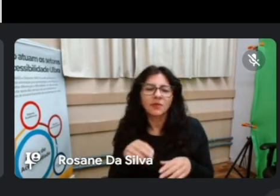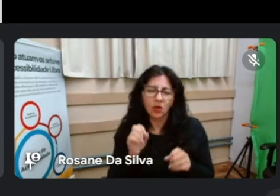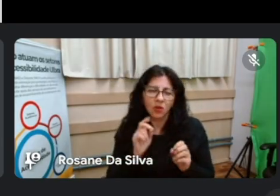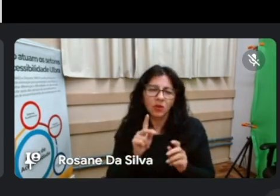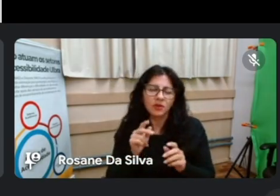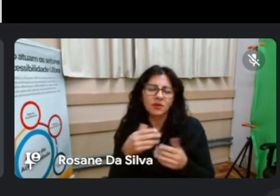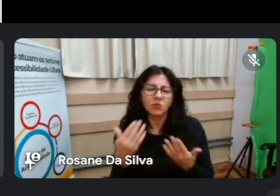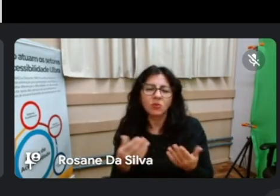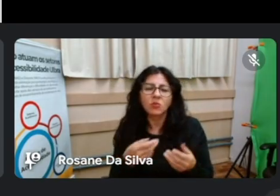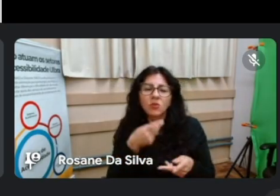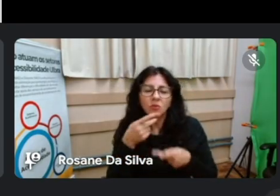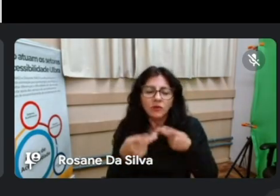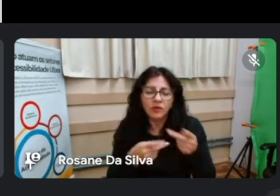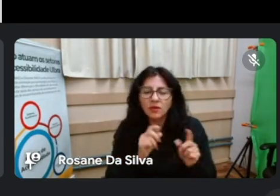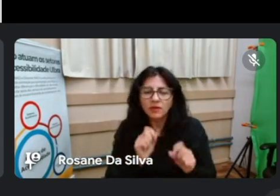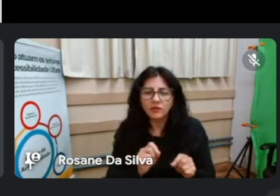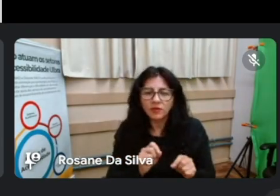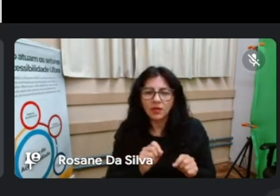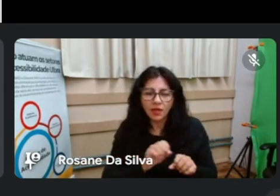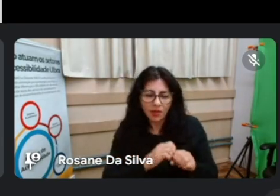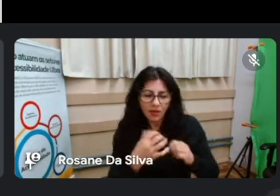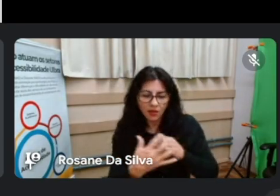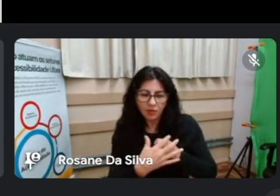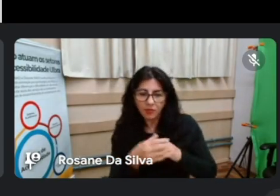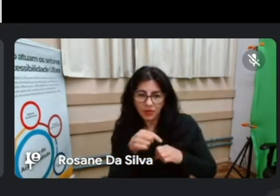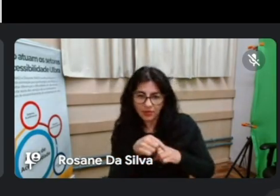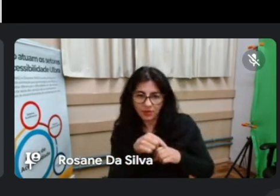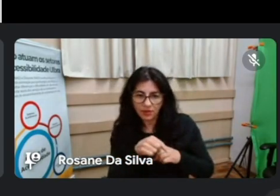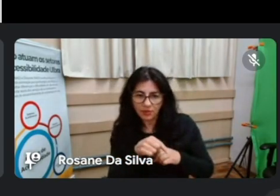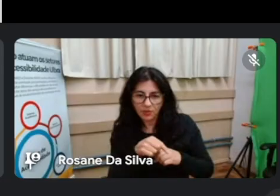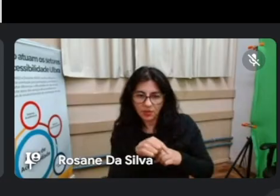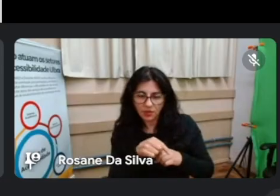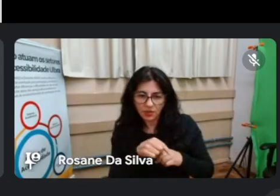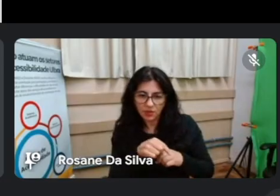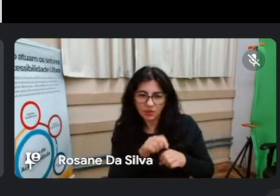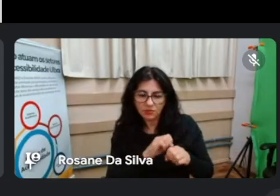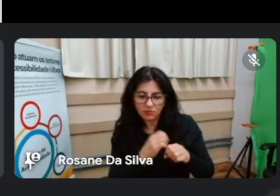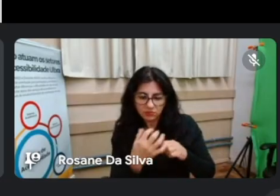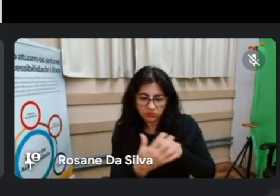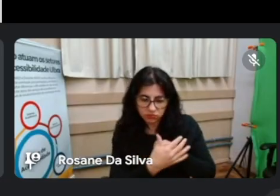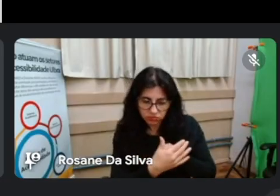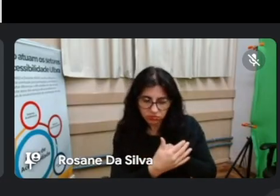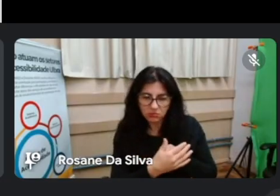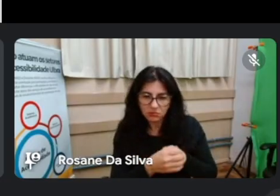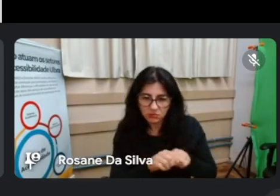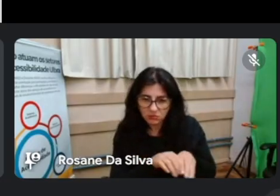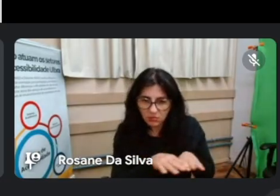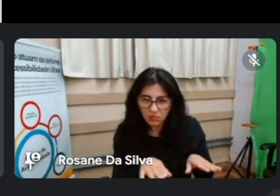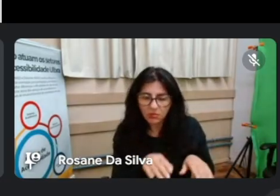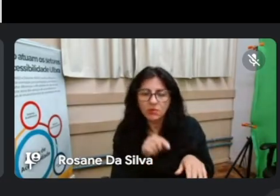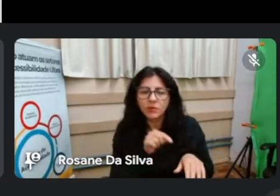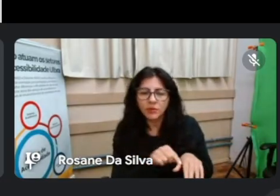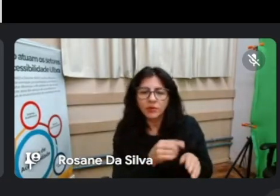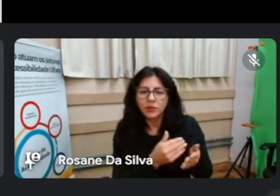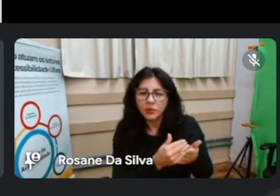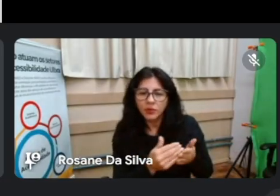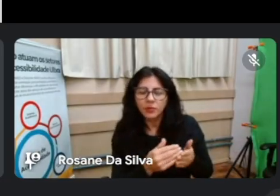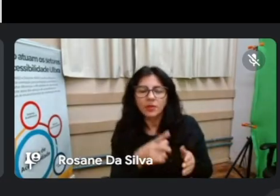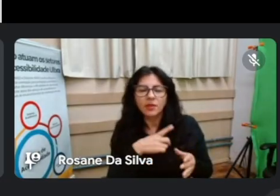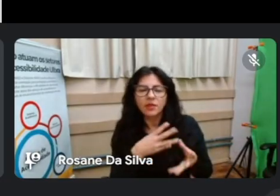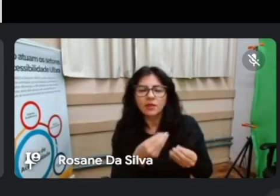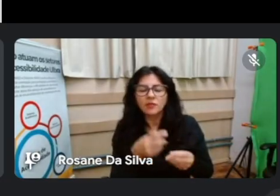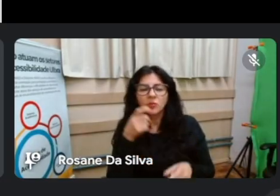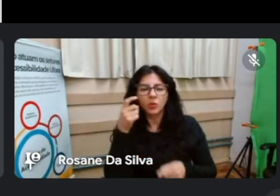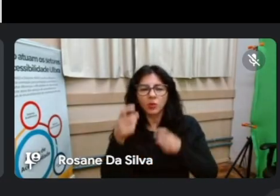eh a partir da pandemia eh da sindemia né de covid-19 eh houve houve muita preocupação